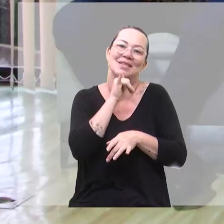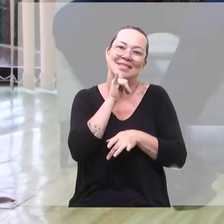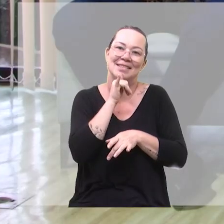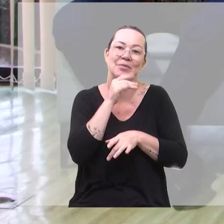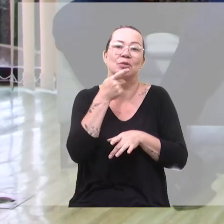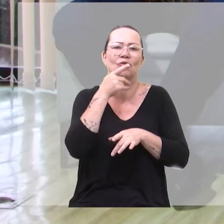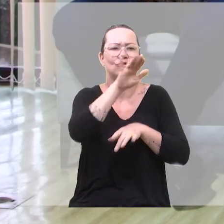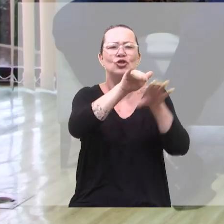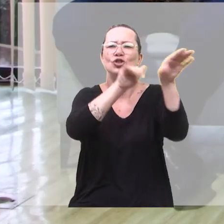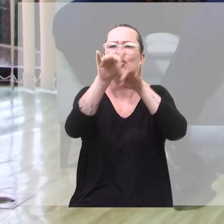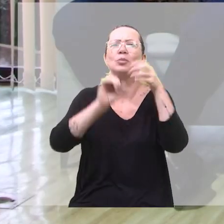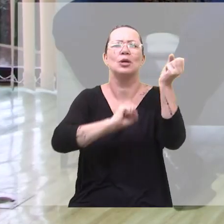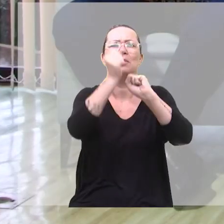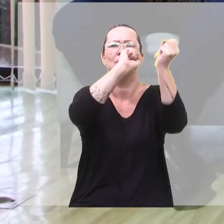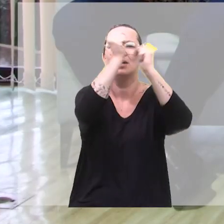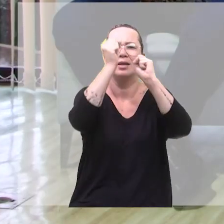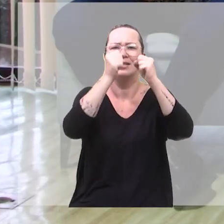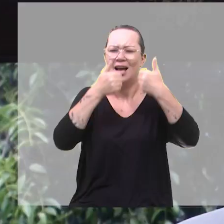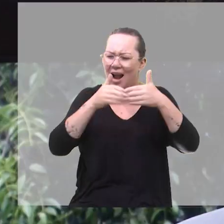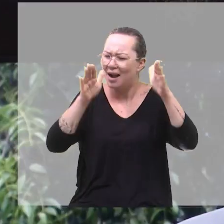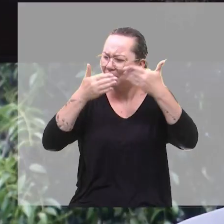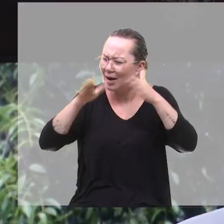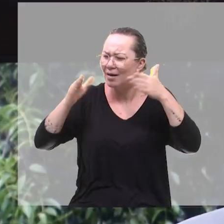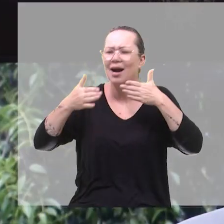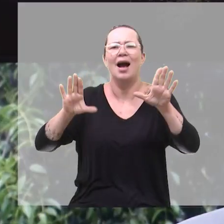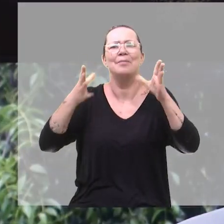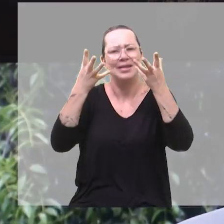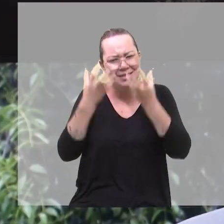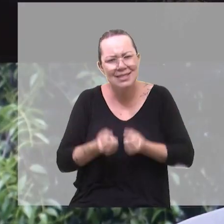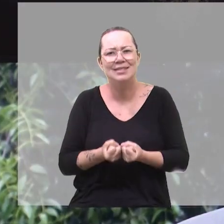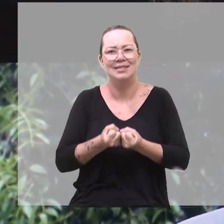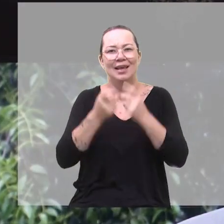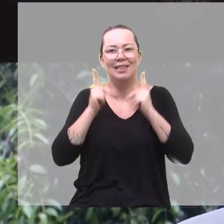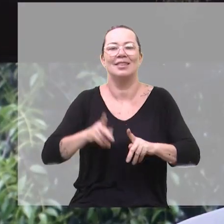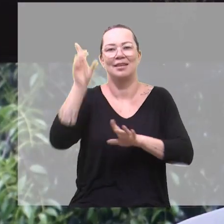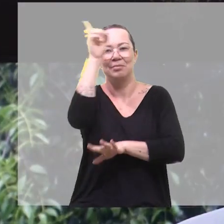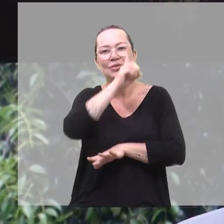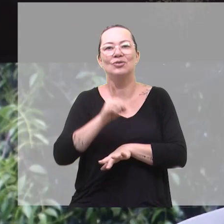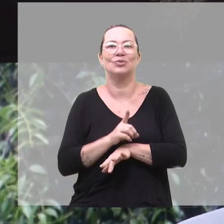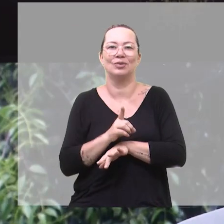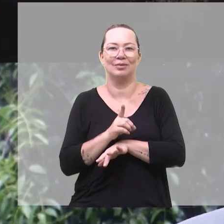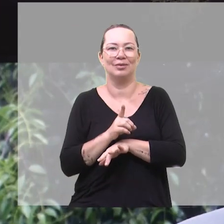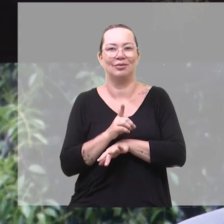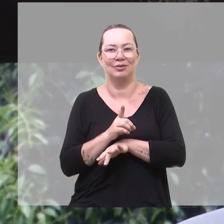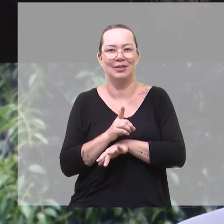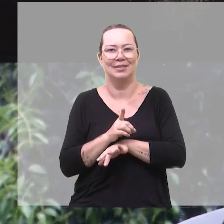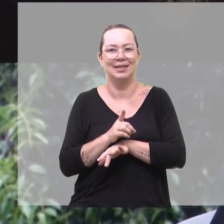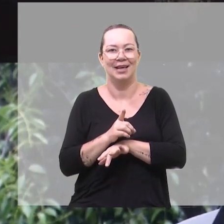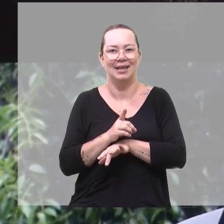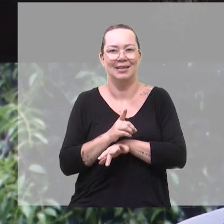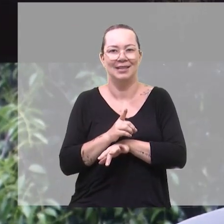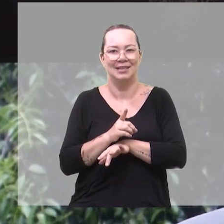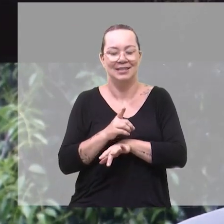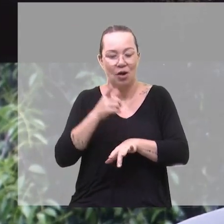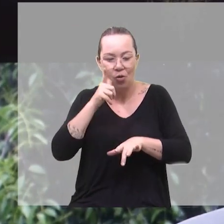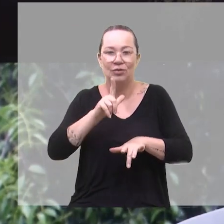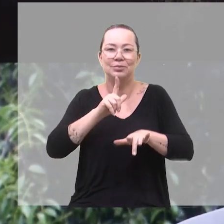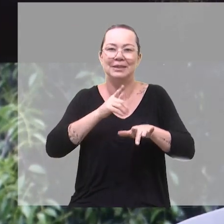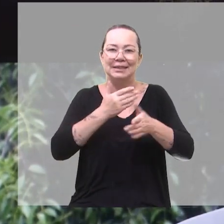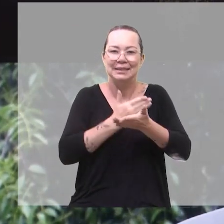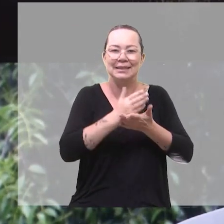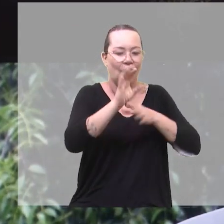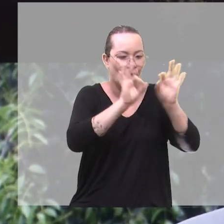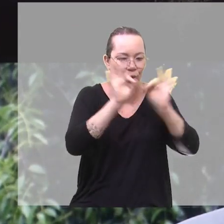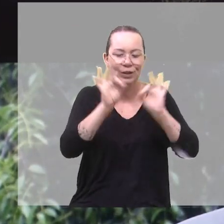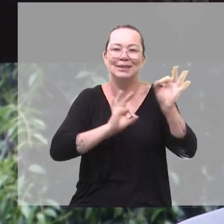seu Reis e conclamo o empresariado a abrir mais portas para quem tem uma deficiência. Vamos lá, vamos estruturar para